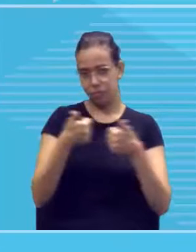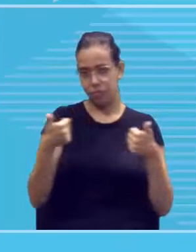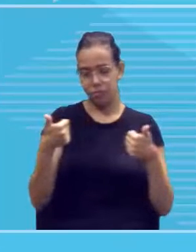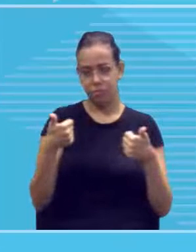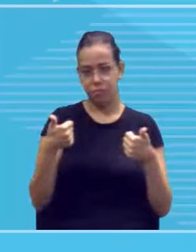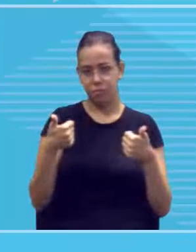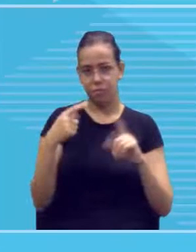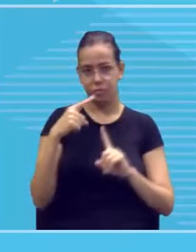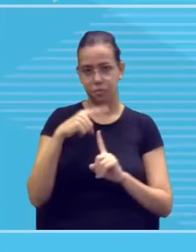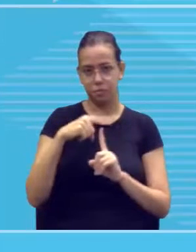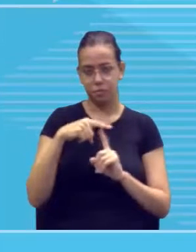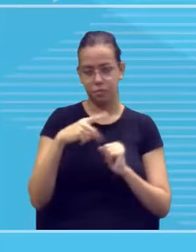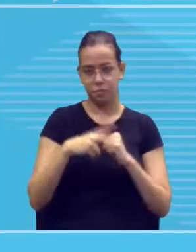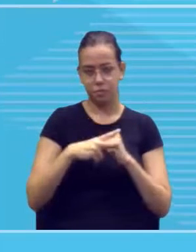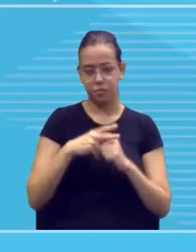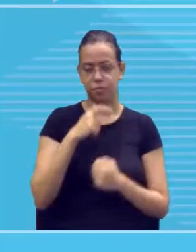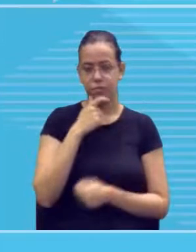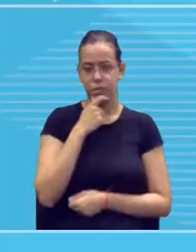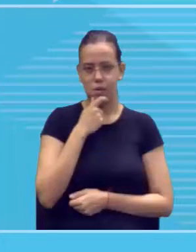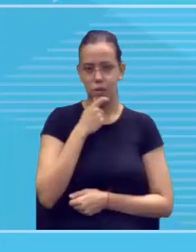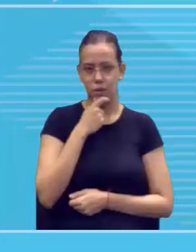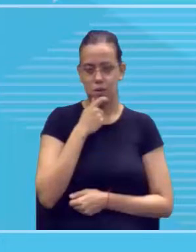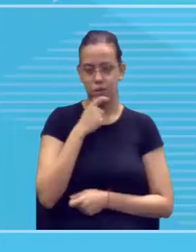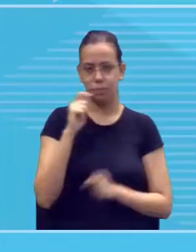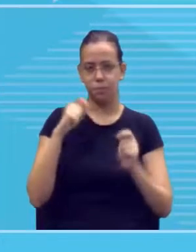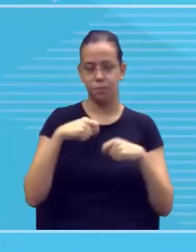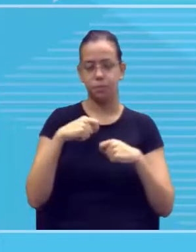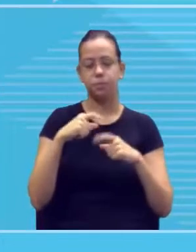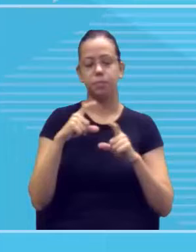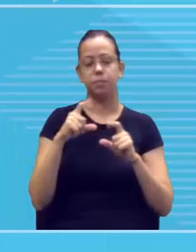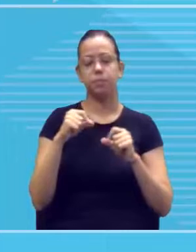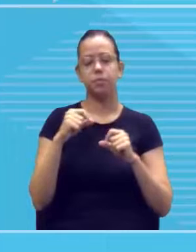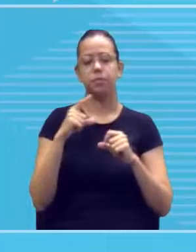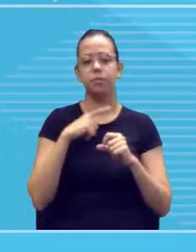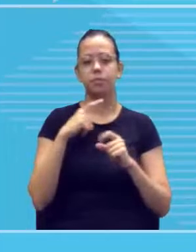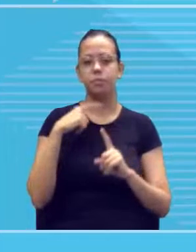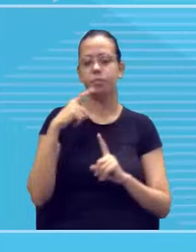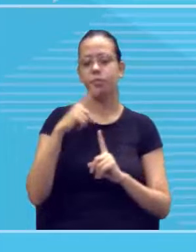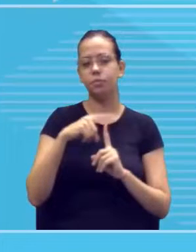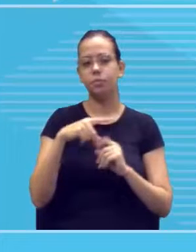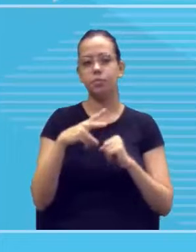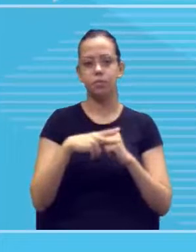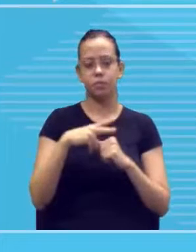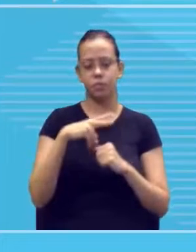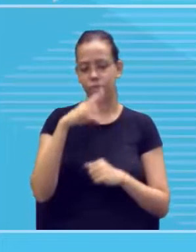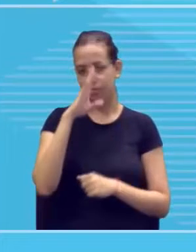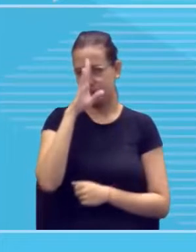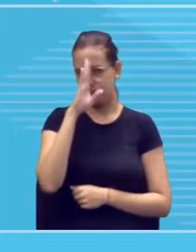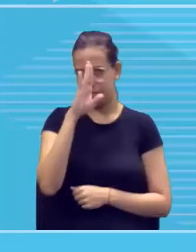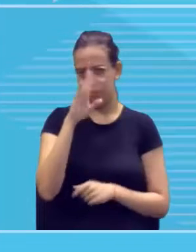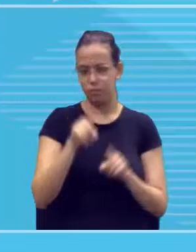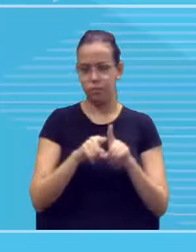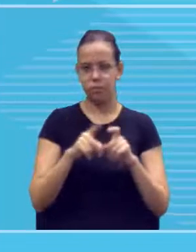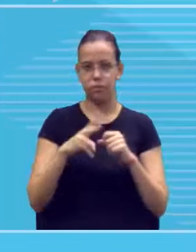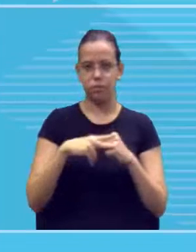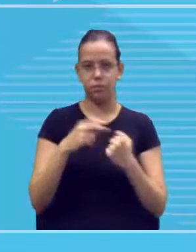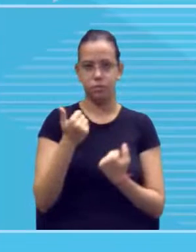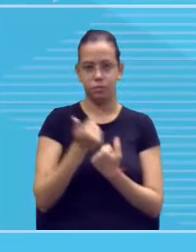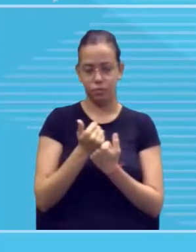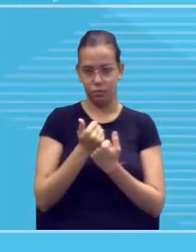classificar verbos em inglês a gente vai conseguir classificá-los em verbos principais e verbos auxiliares verdade